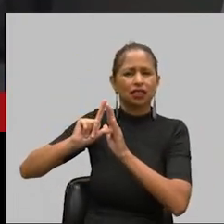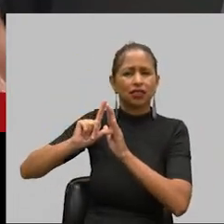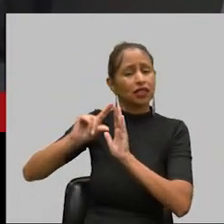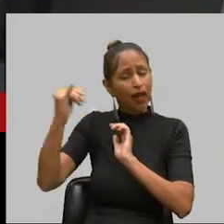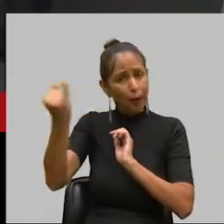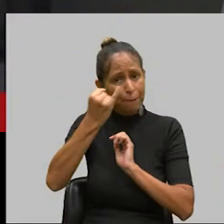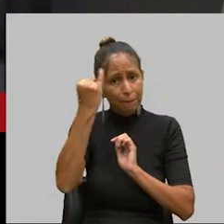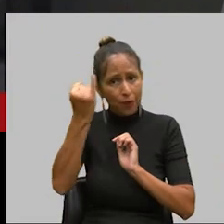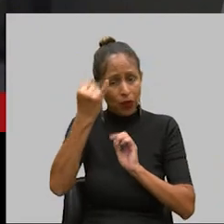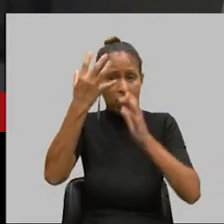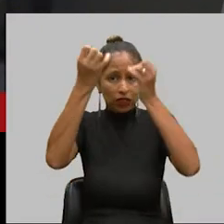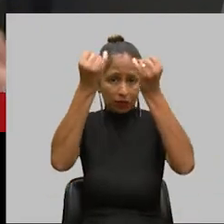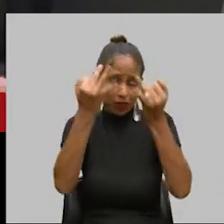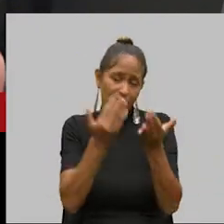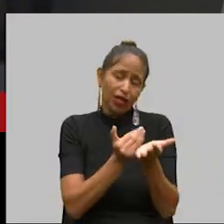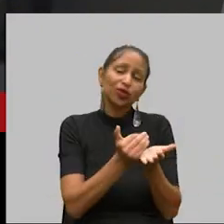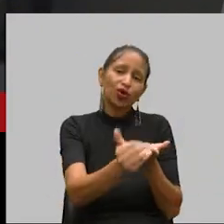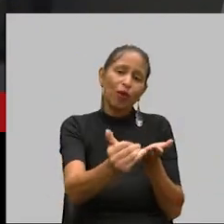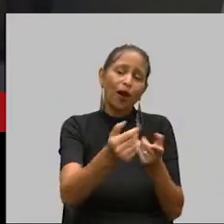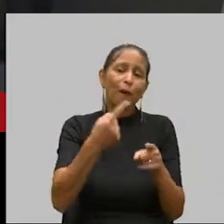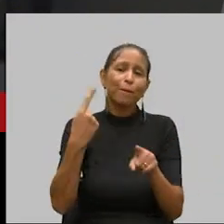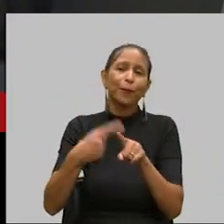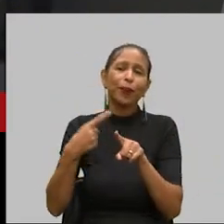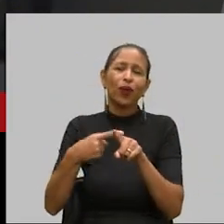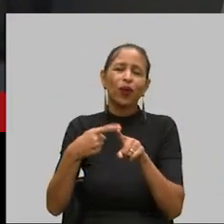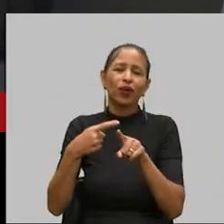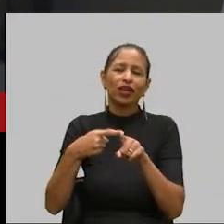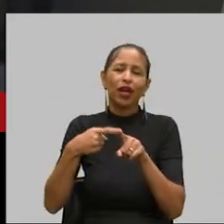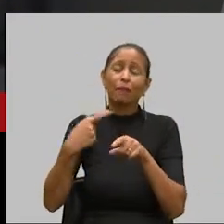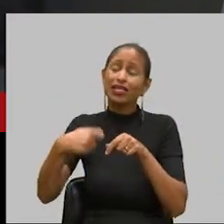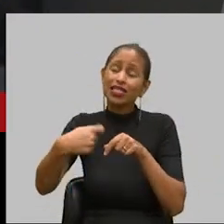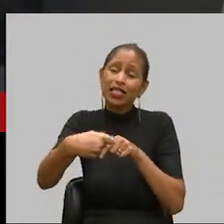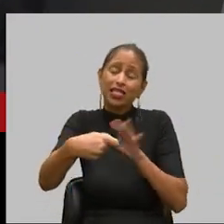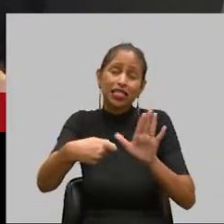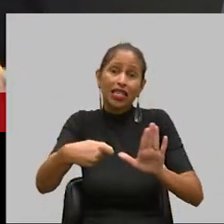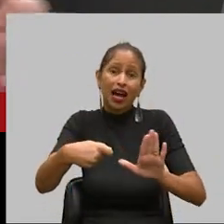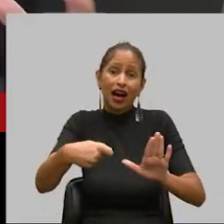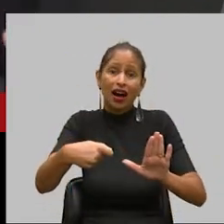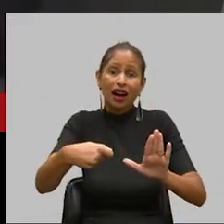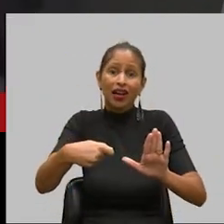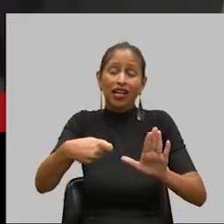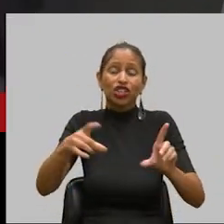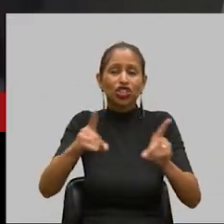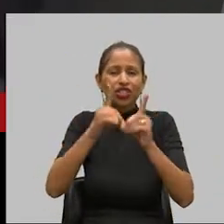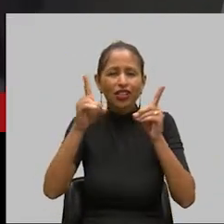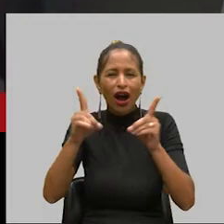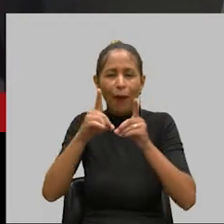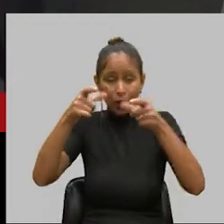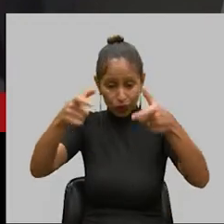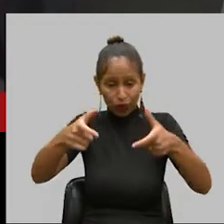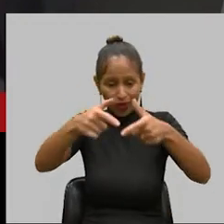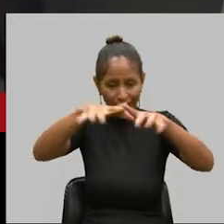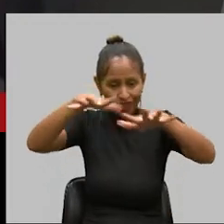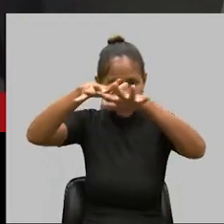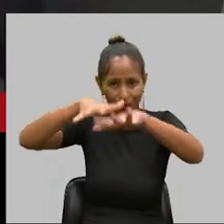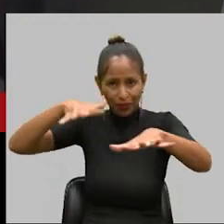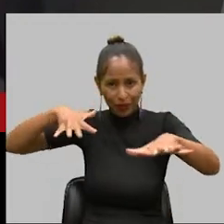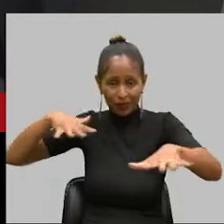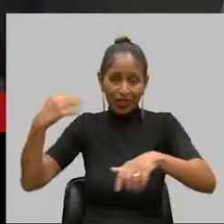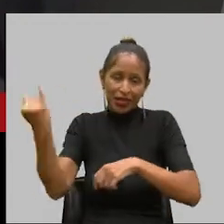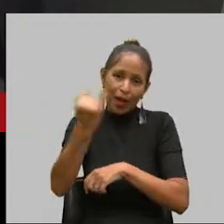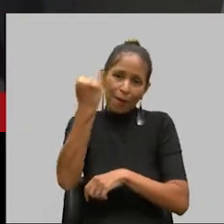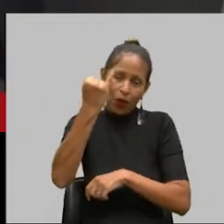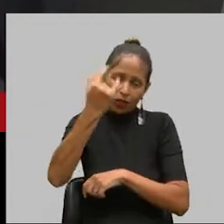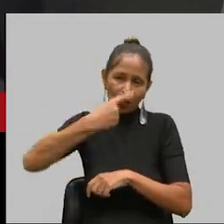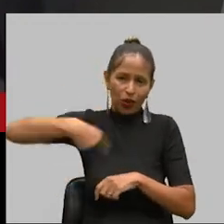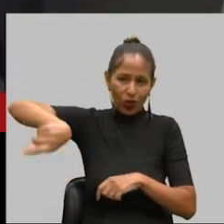importante eu expliquei no início né o por de todas as medidas de de de dinâmica do espaço eh que são importantes para